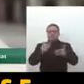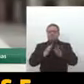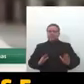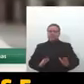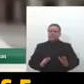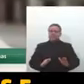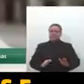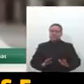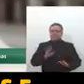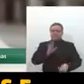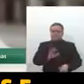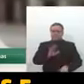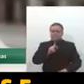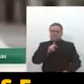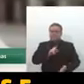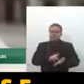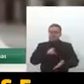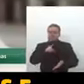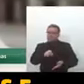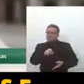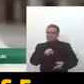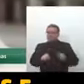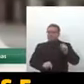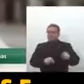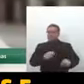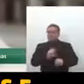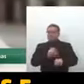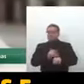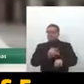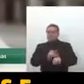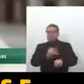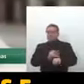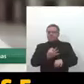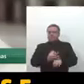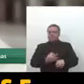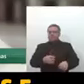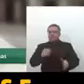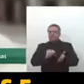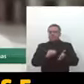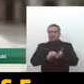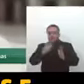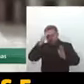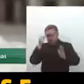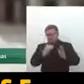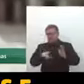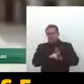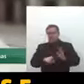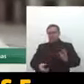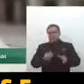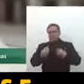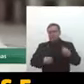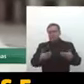verdade, essa tolerância com a ilegalidade é totalmente inaceitável. É simplesmente